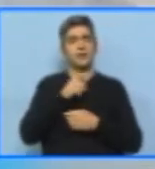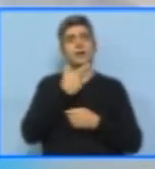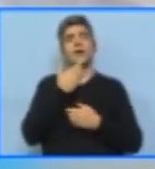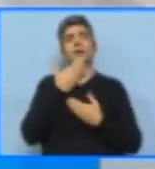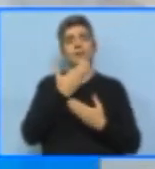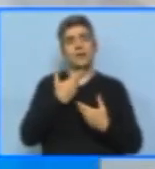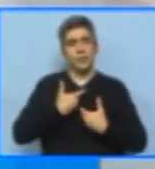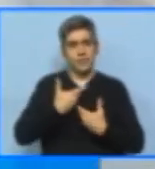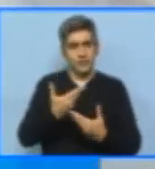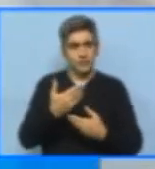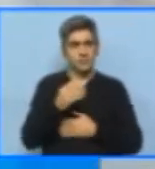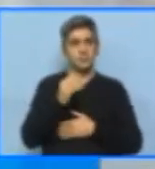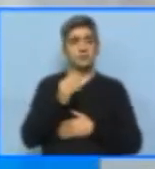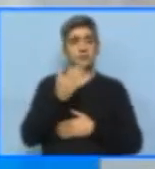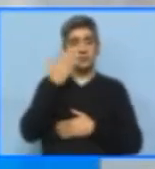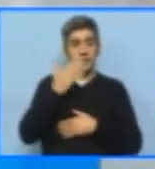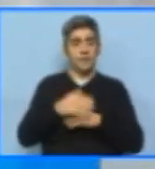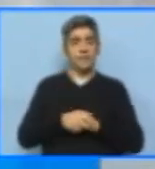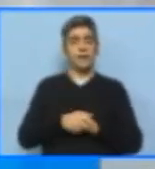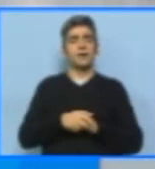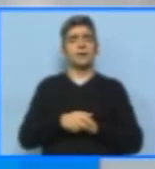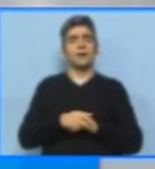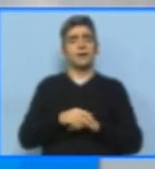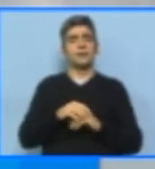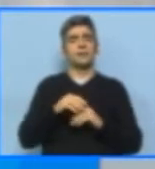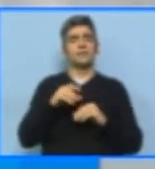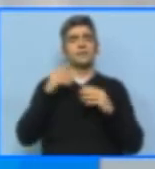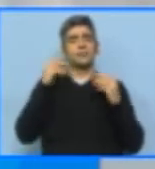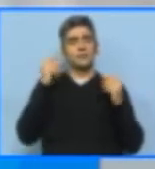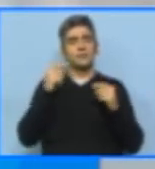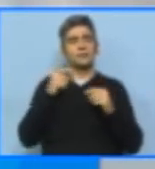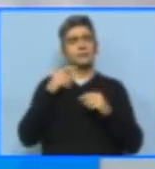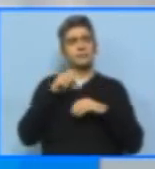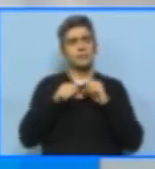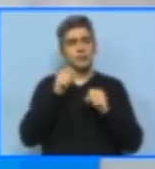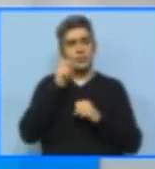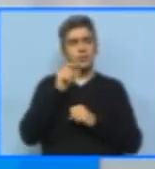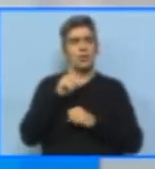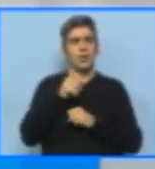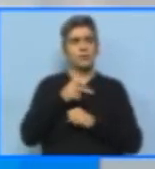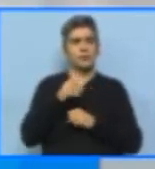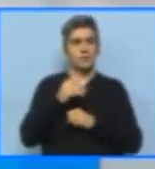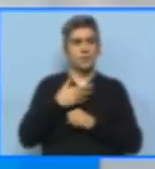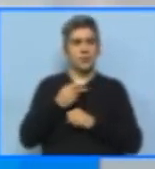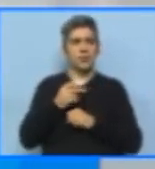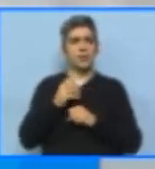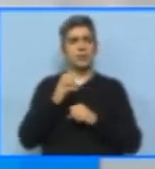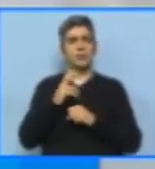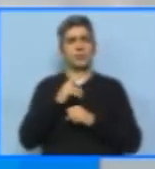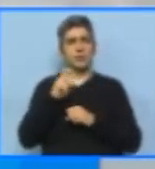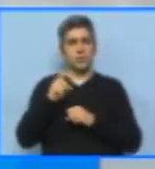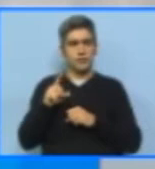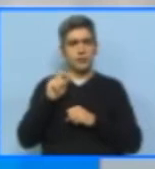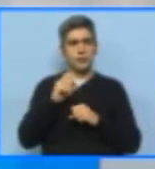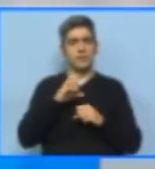convite. Eu penso que, acima de tudo, o espírito empreendedor de Monsenhor Lopes da Cruz. Aliás, eu quero fazer evocação desta figura e do